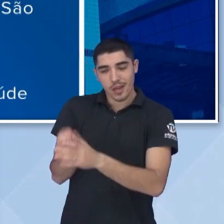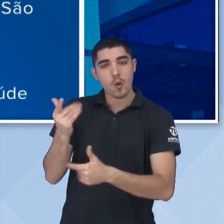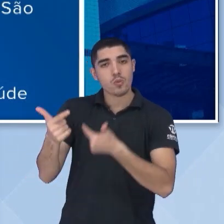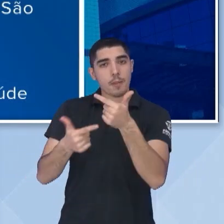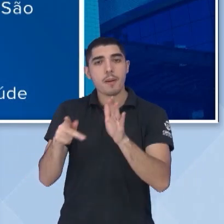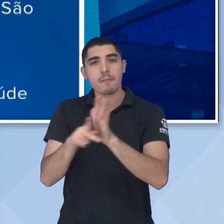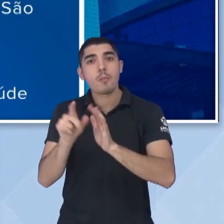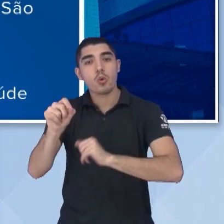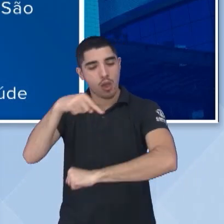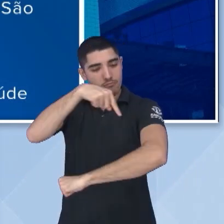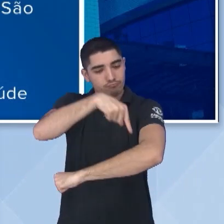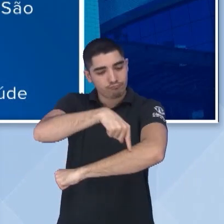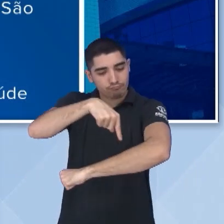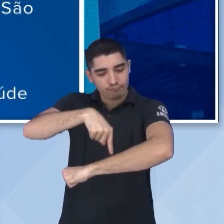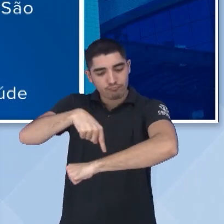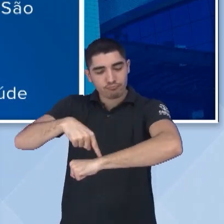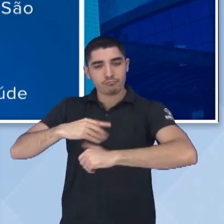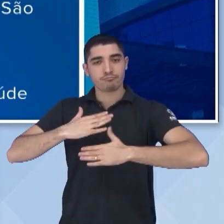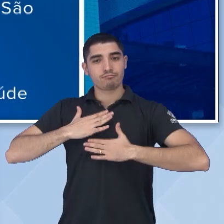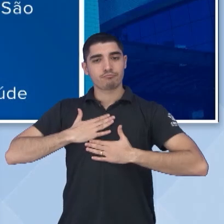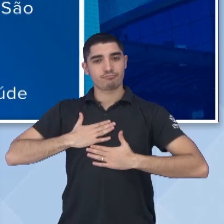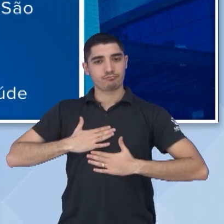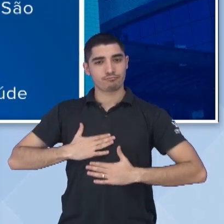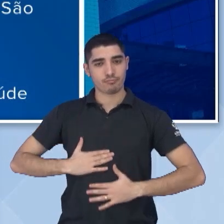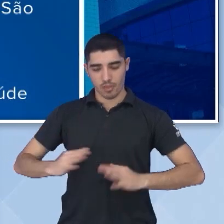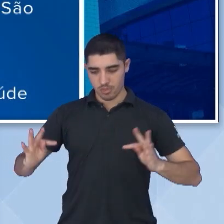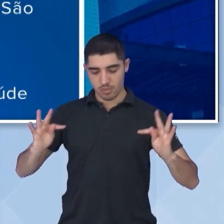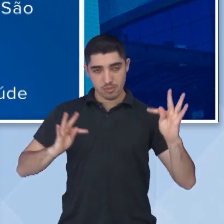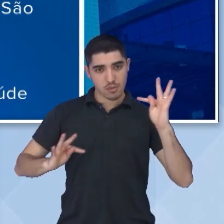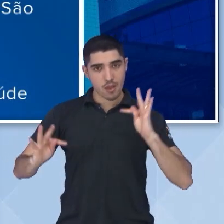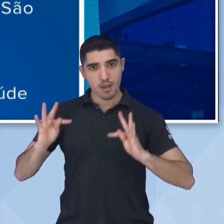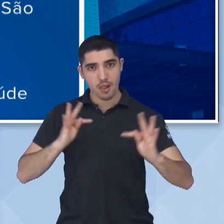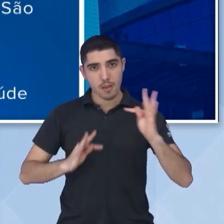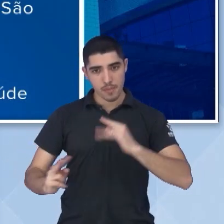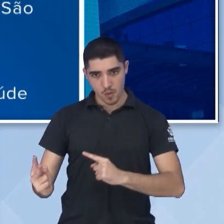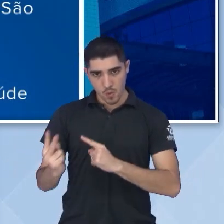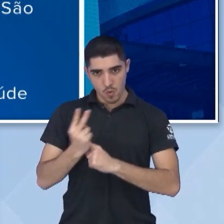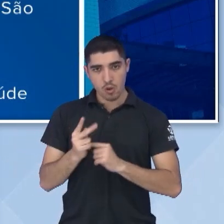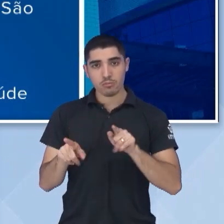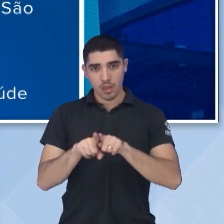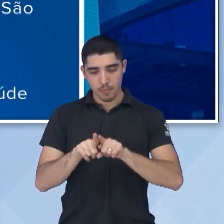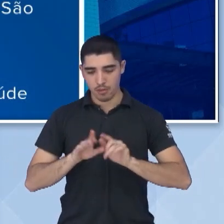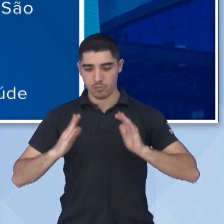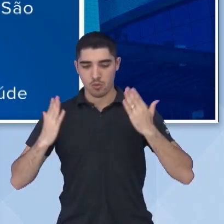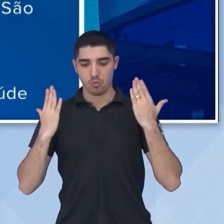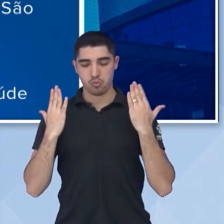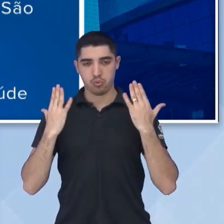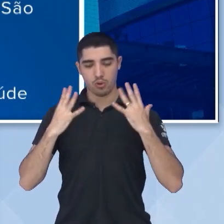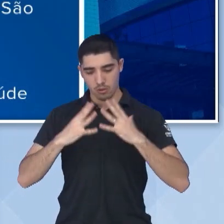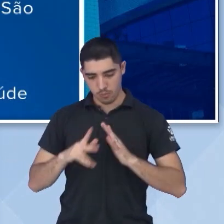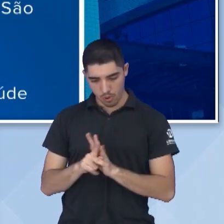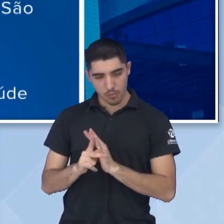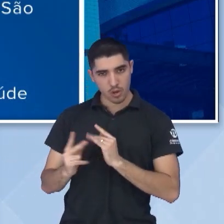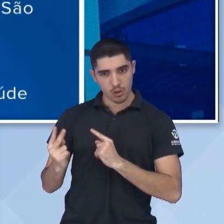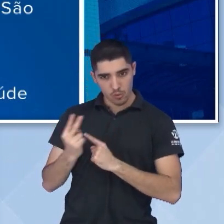de acupuntura, homeoterapia, reiki, fitoterapia,